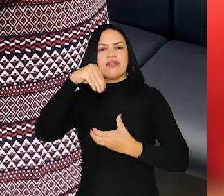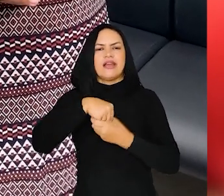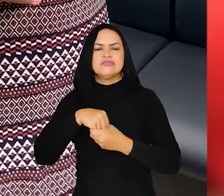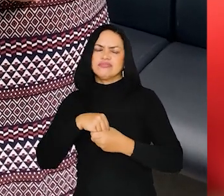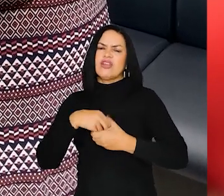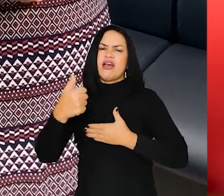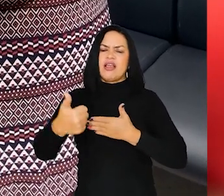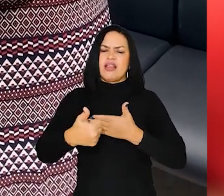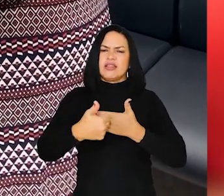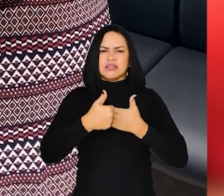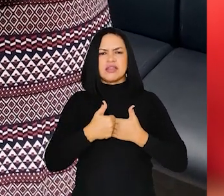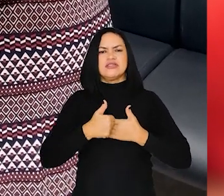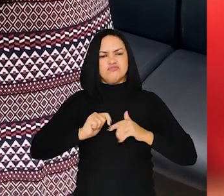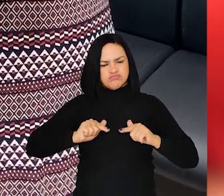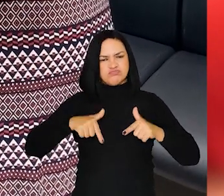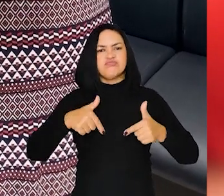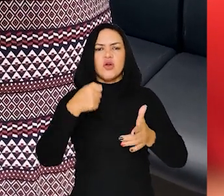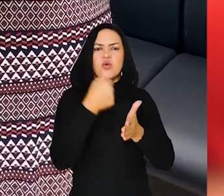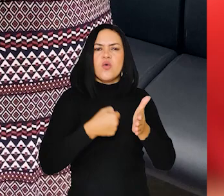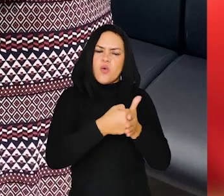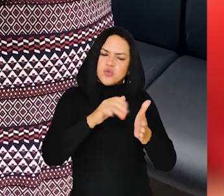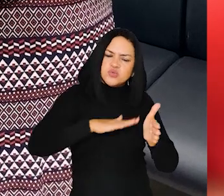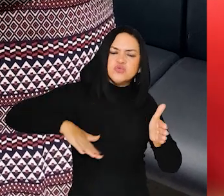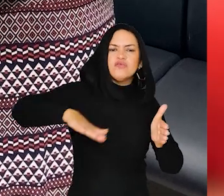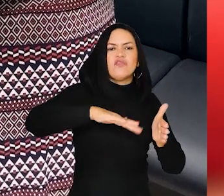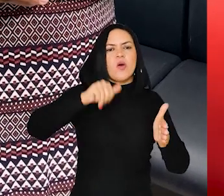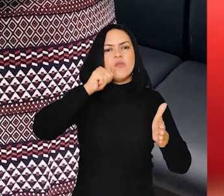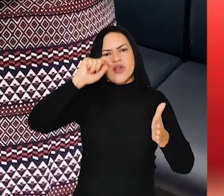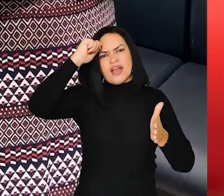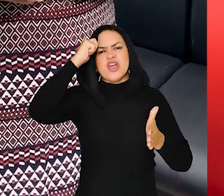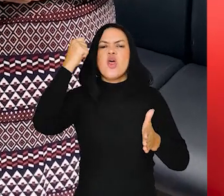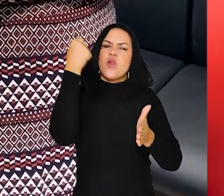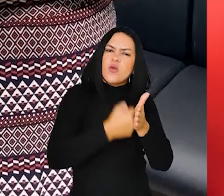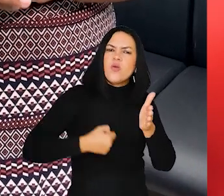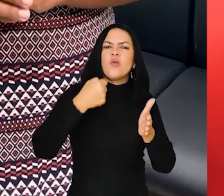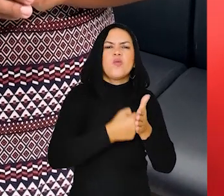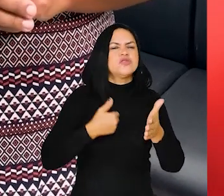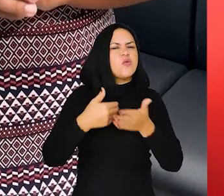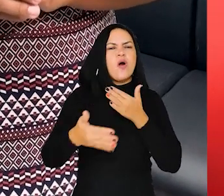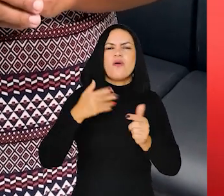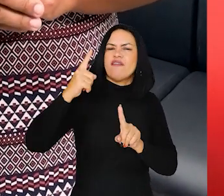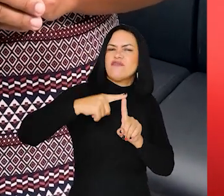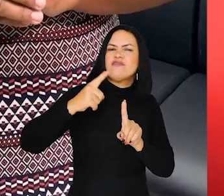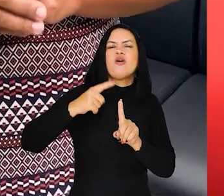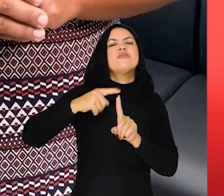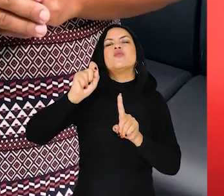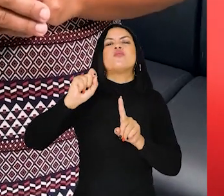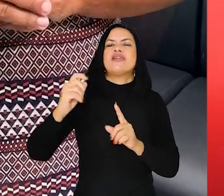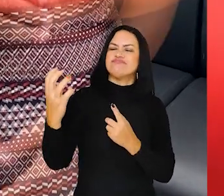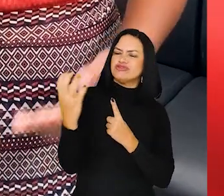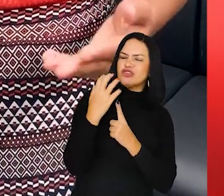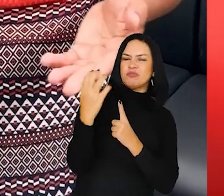Resistir e avançar fazem parte do universo de mulheres negras que lutam contra toda forma de opressão, de gênero e